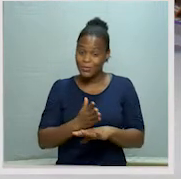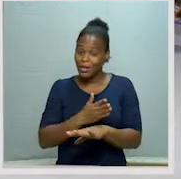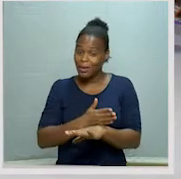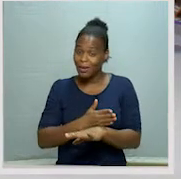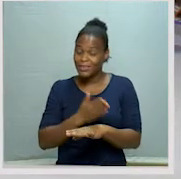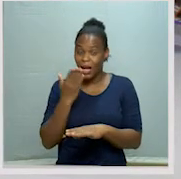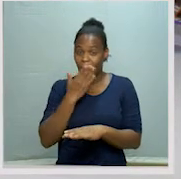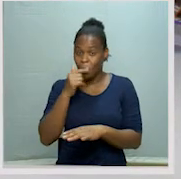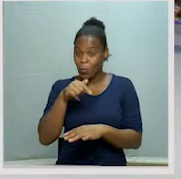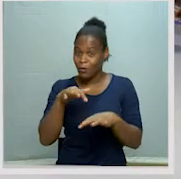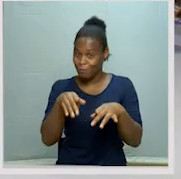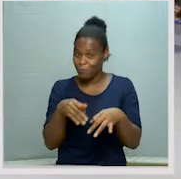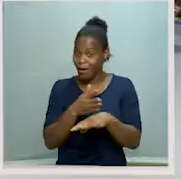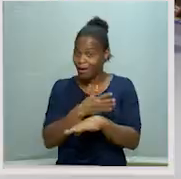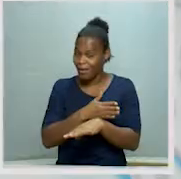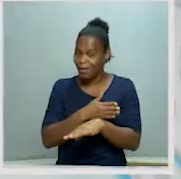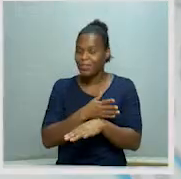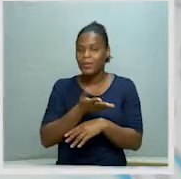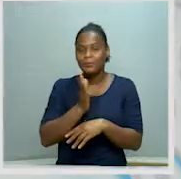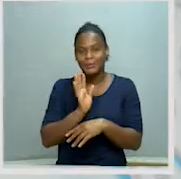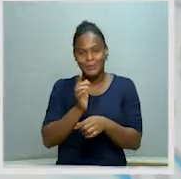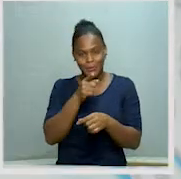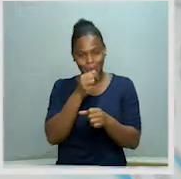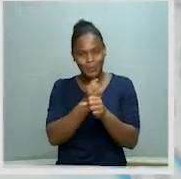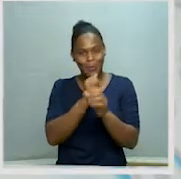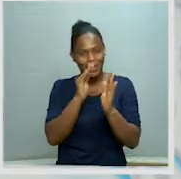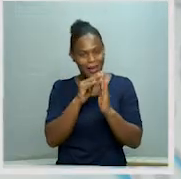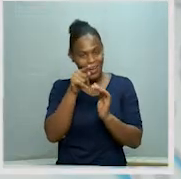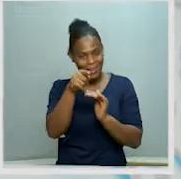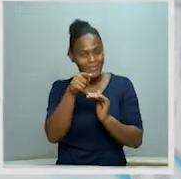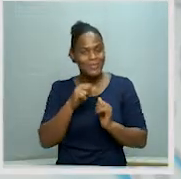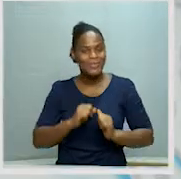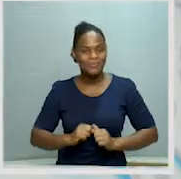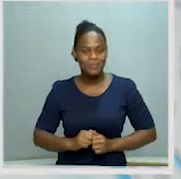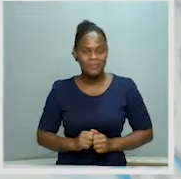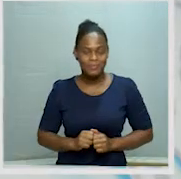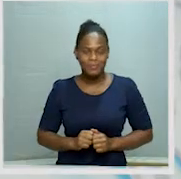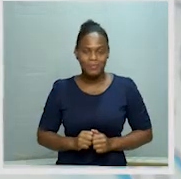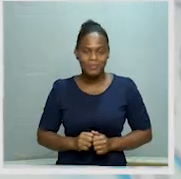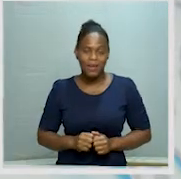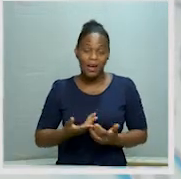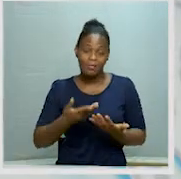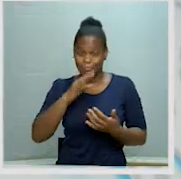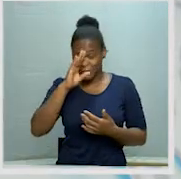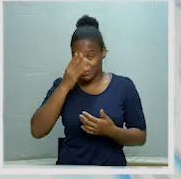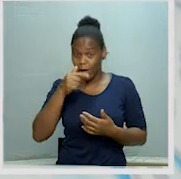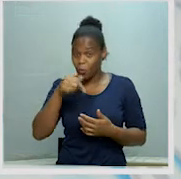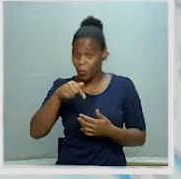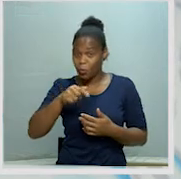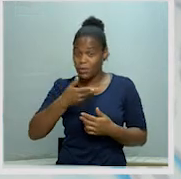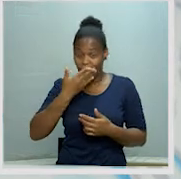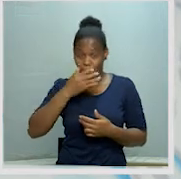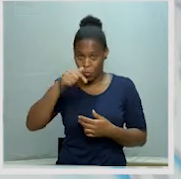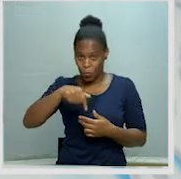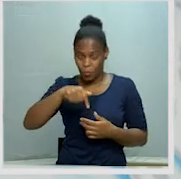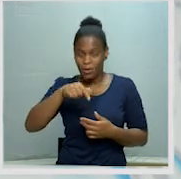Mas antes de terminarmos a aula de hoje, vou ter que vos deixar um trabalho para fazerem lá em casa. Tendo em conta que nós